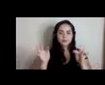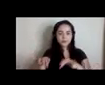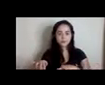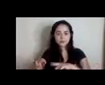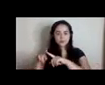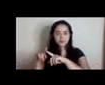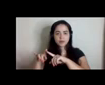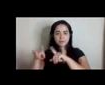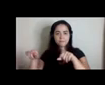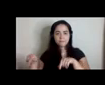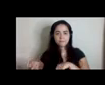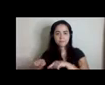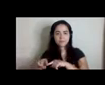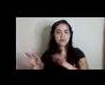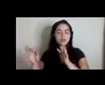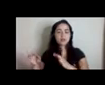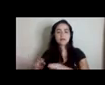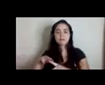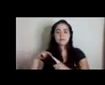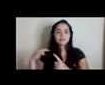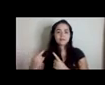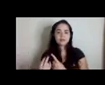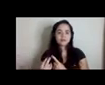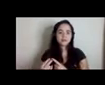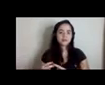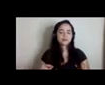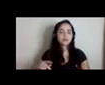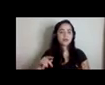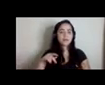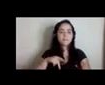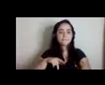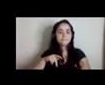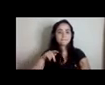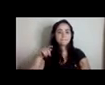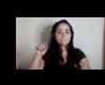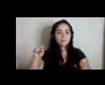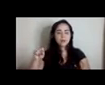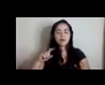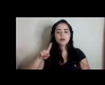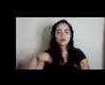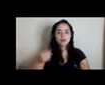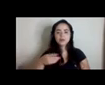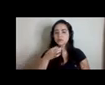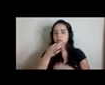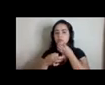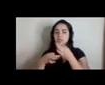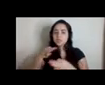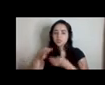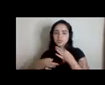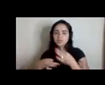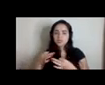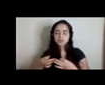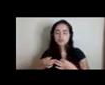para a última perspectiva, as pós-críticas, e aí nós vamos